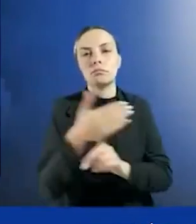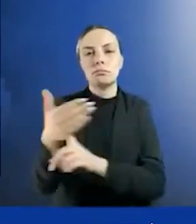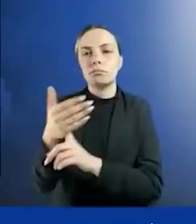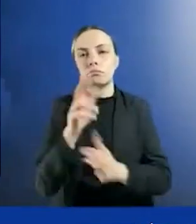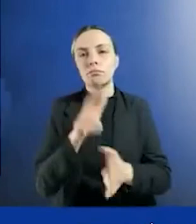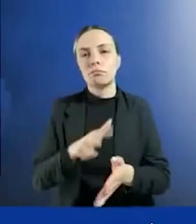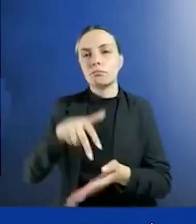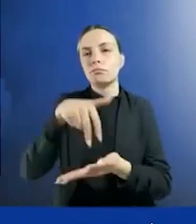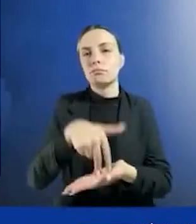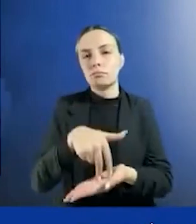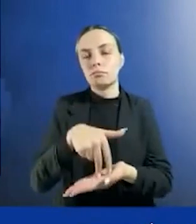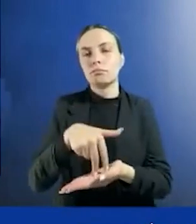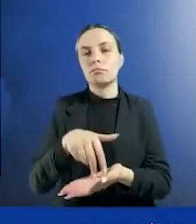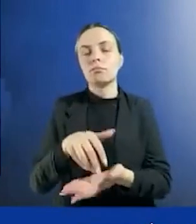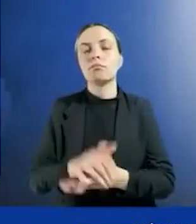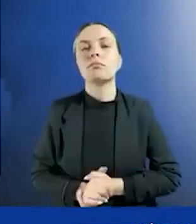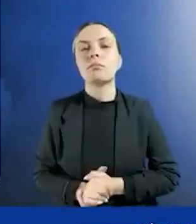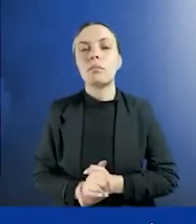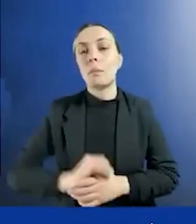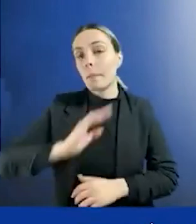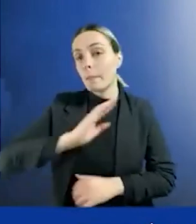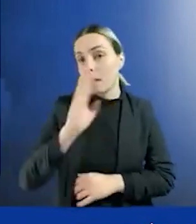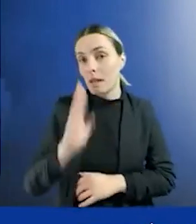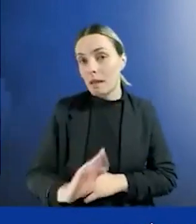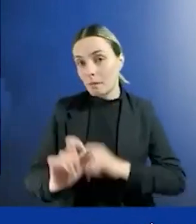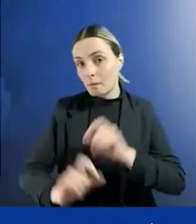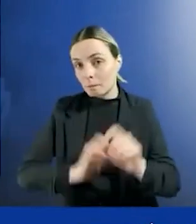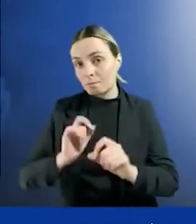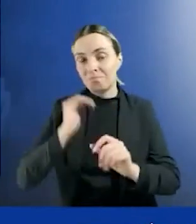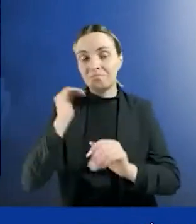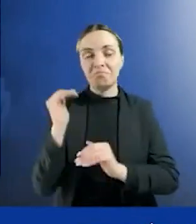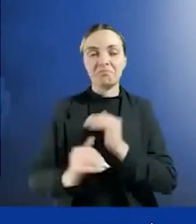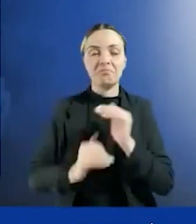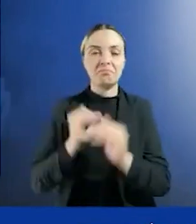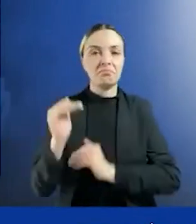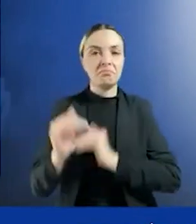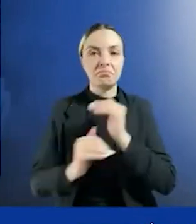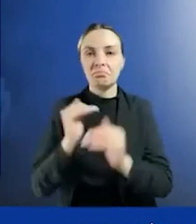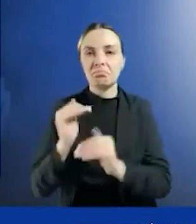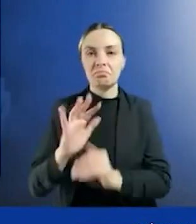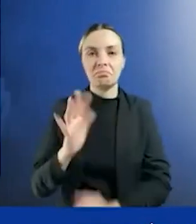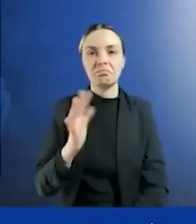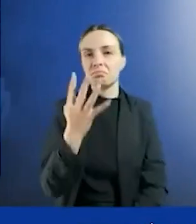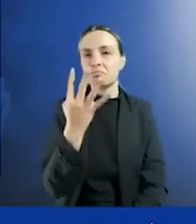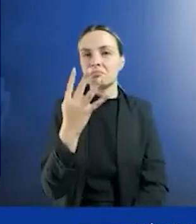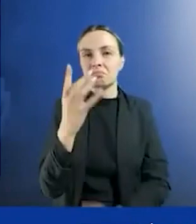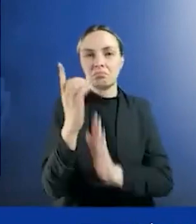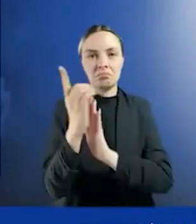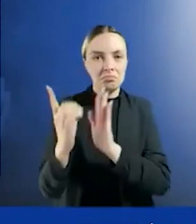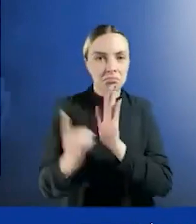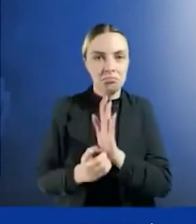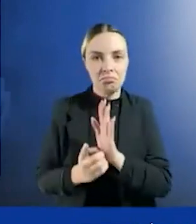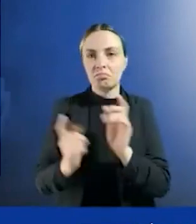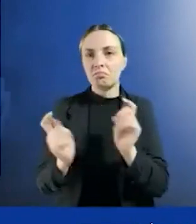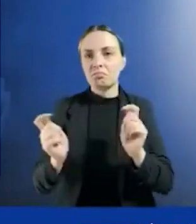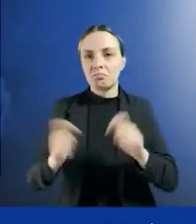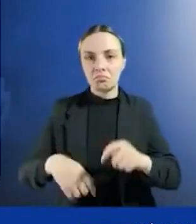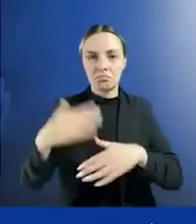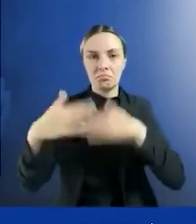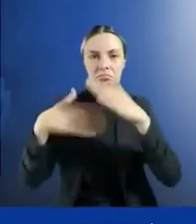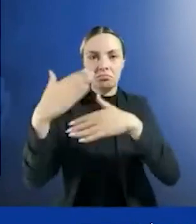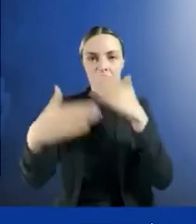Embrapa. O Brasil que vem crescendo há pouco mais de 4 décadas e se colocando